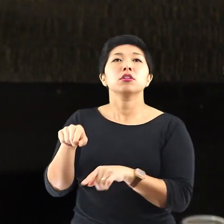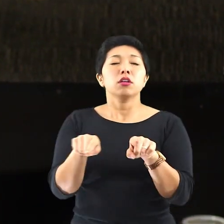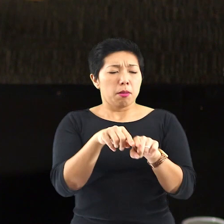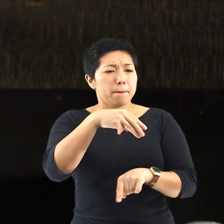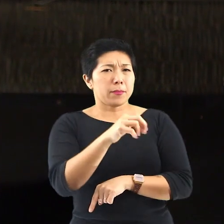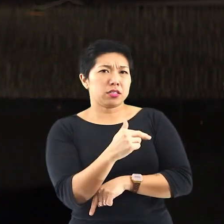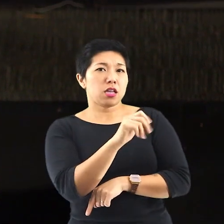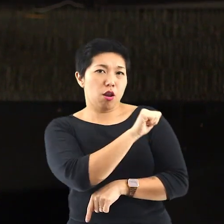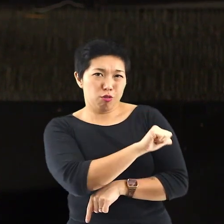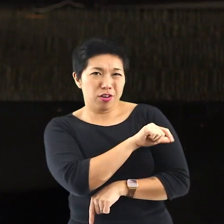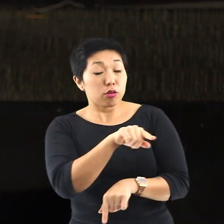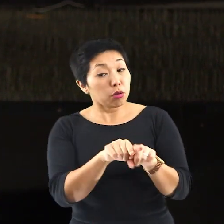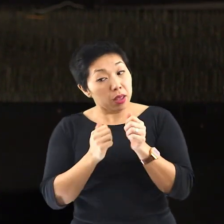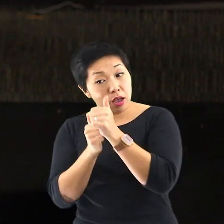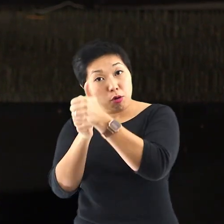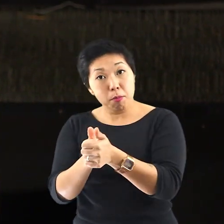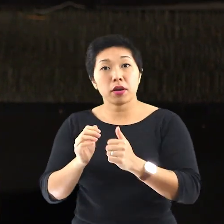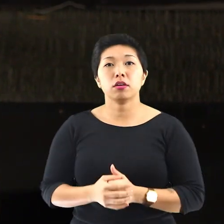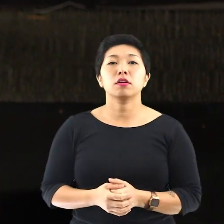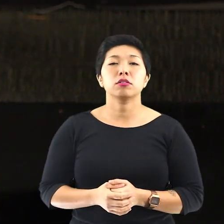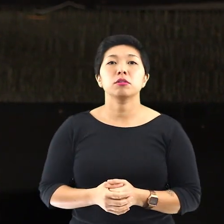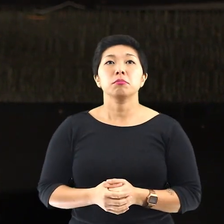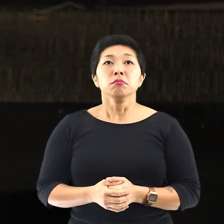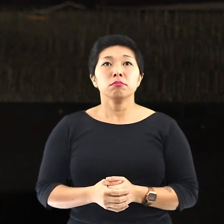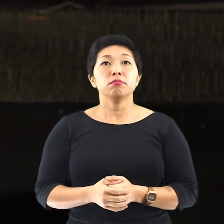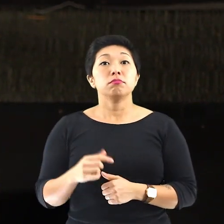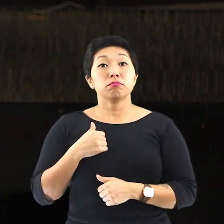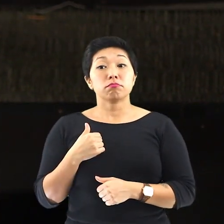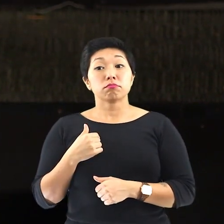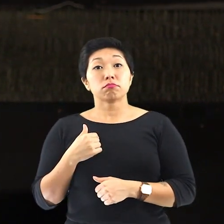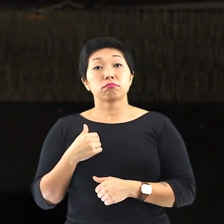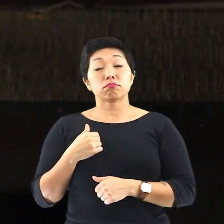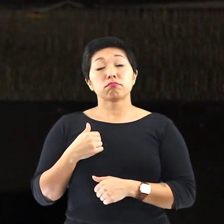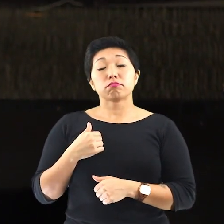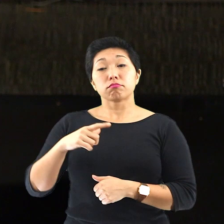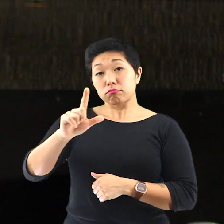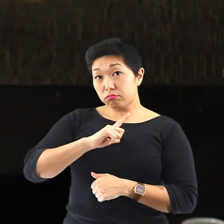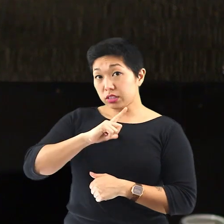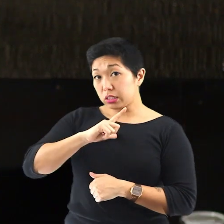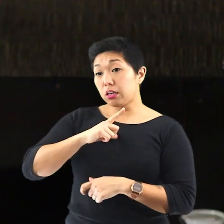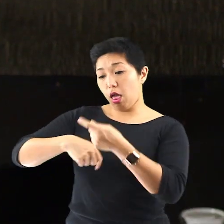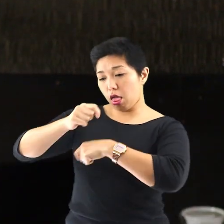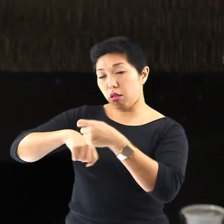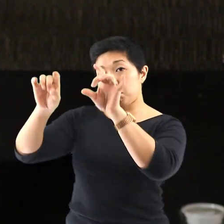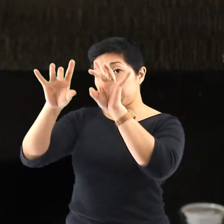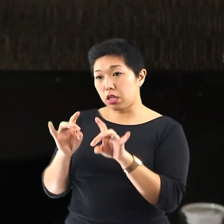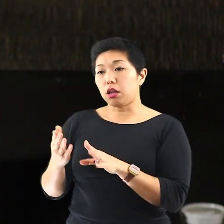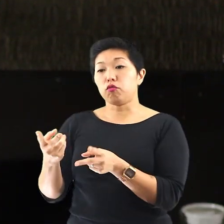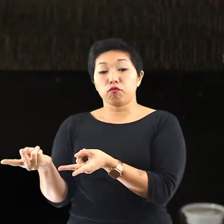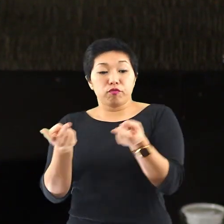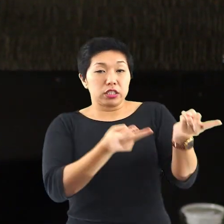acompanhando de perto, tem vindo os seus economistas técnicos têm vindo